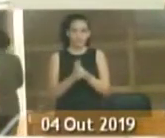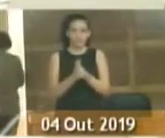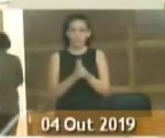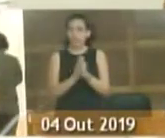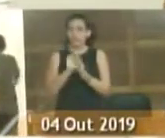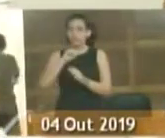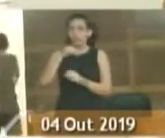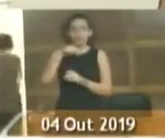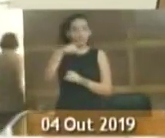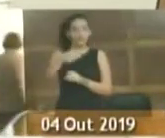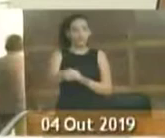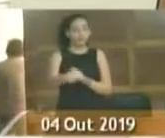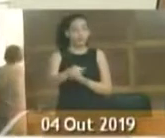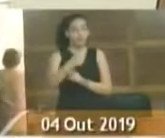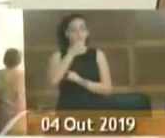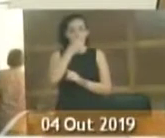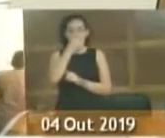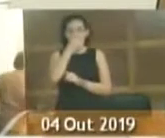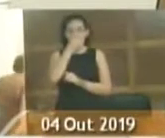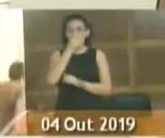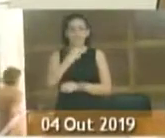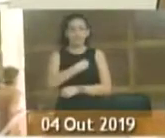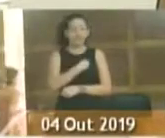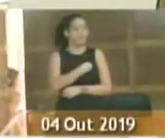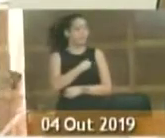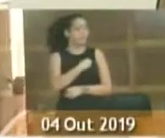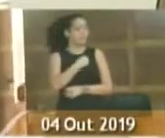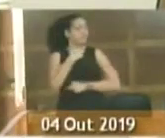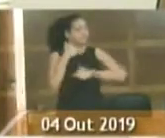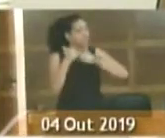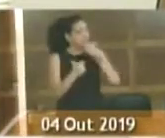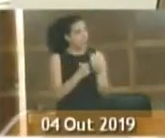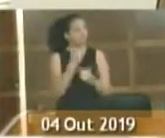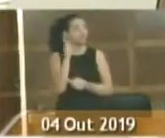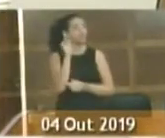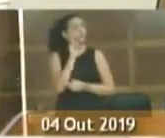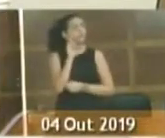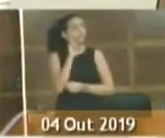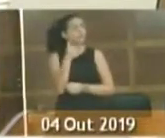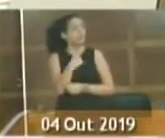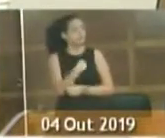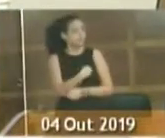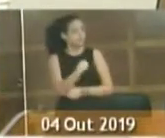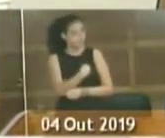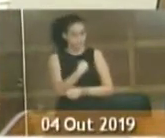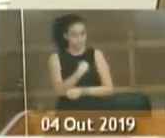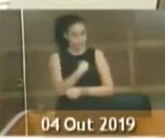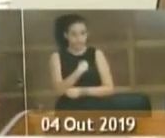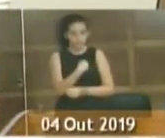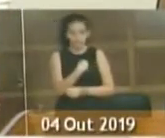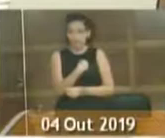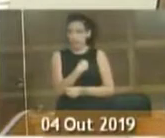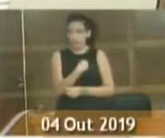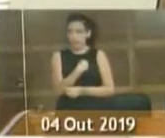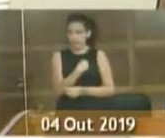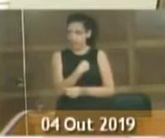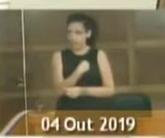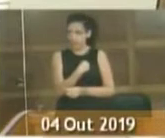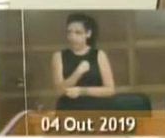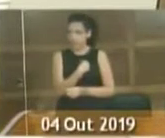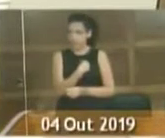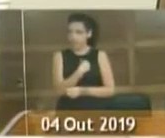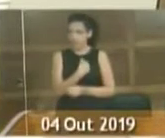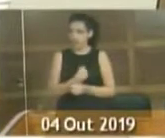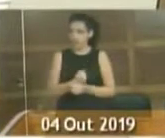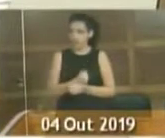Depois desse dia, a minha vida tem sido uma luta constante pela sobrevivência. A cada carro que